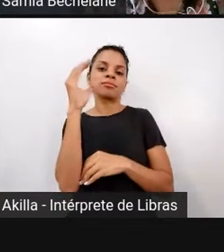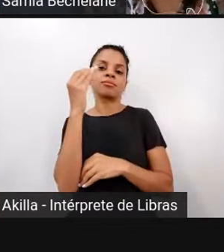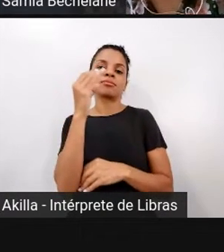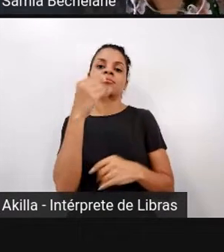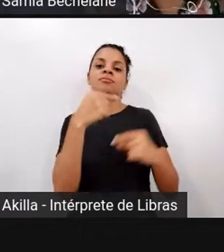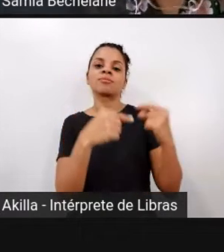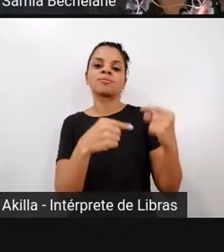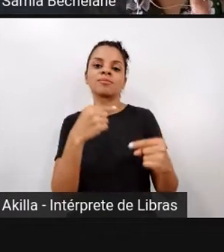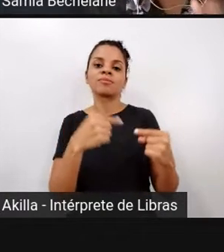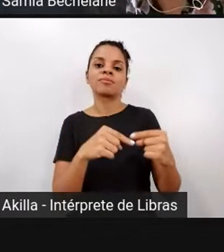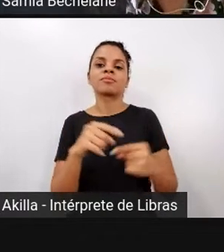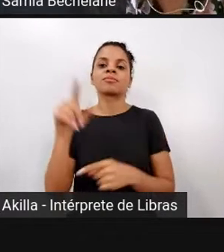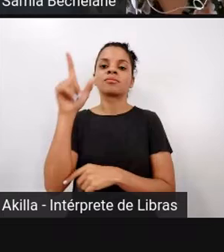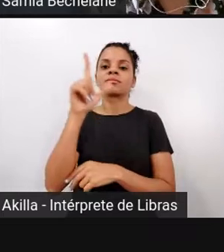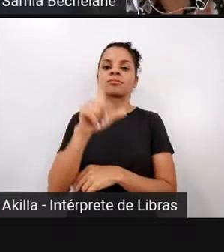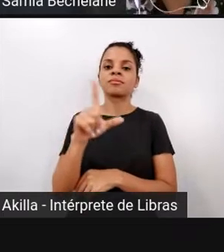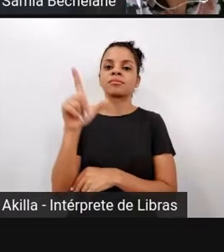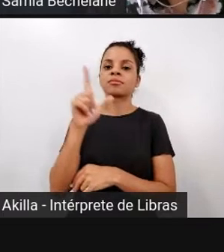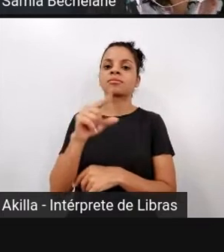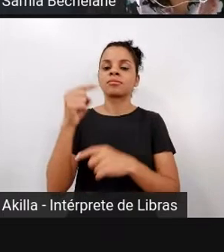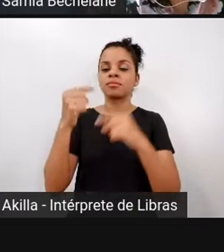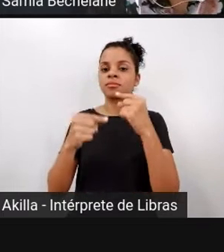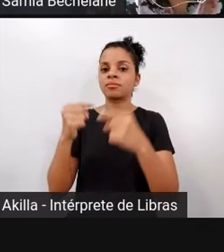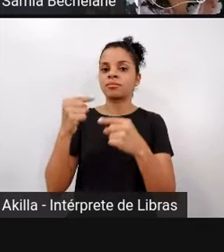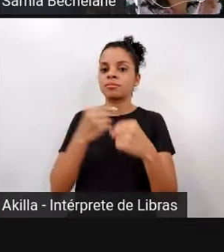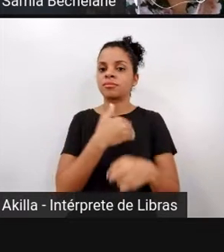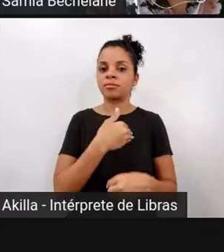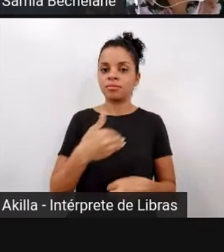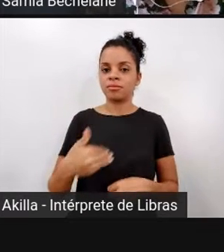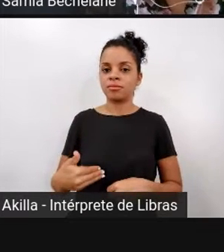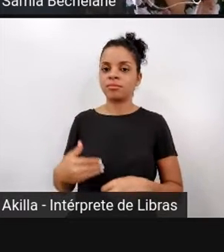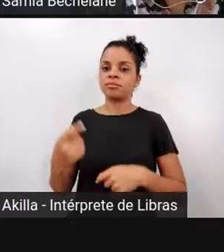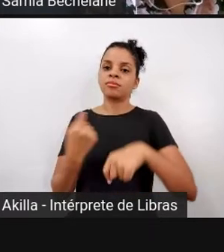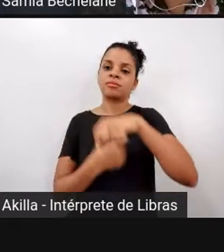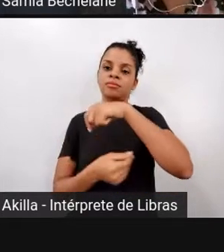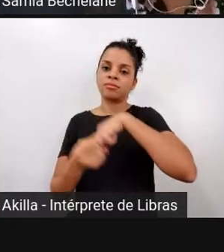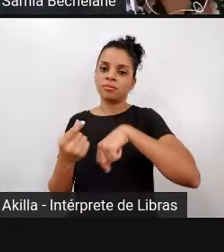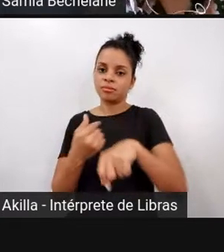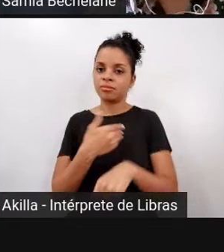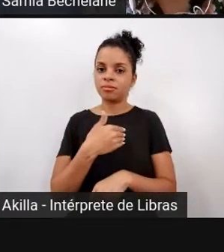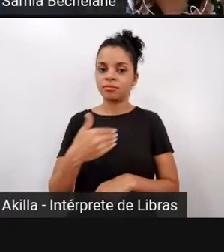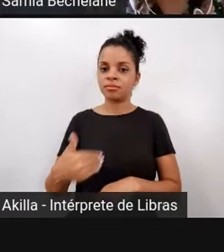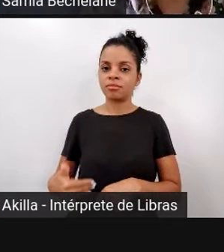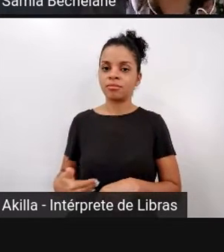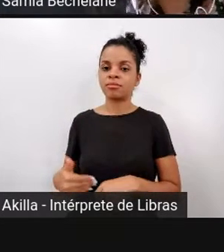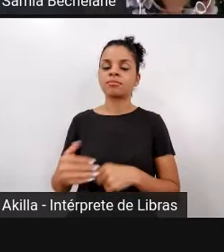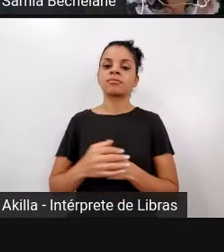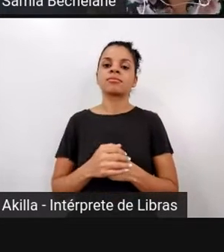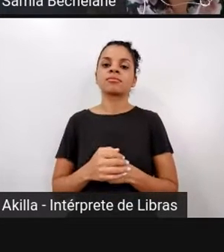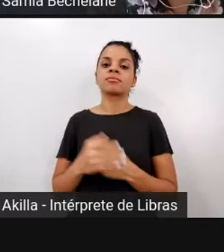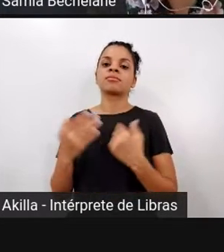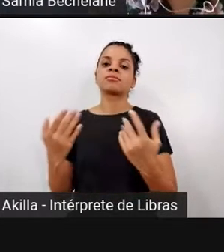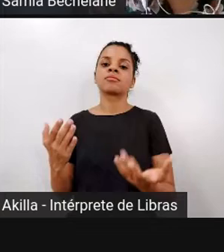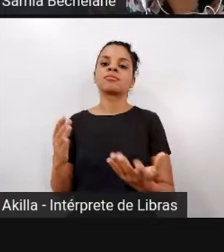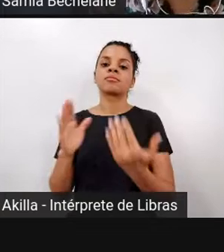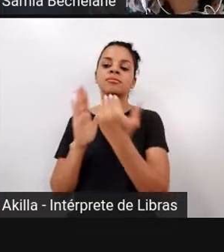de políticas públicas, de administração pública. Então, a formação da agenda diz sobre colocar um